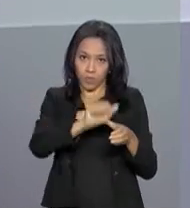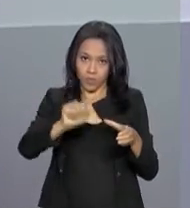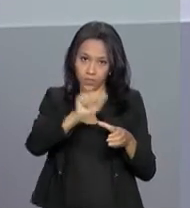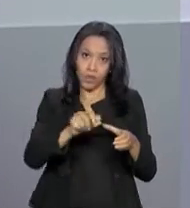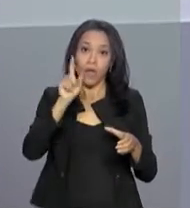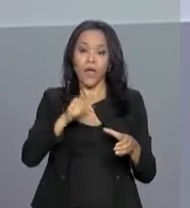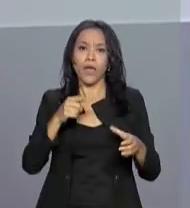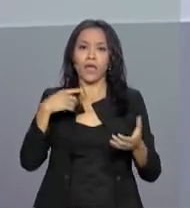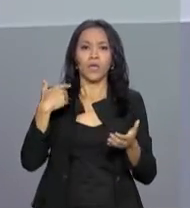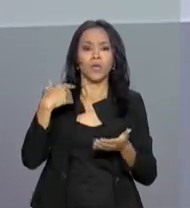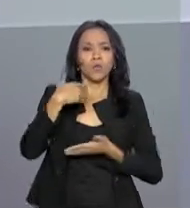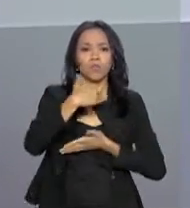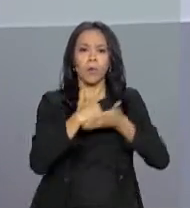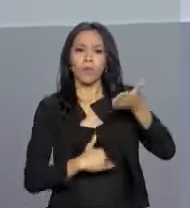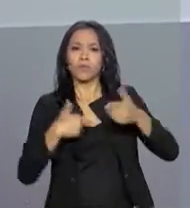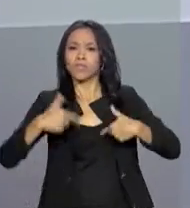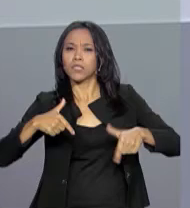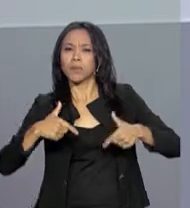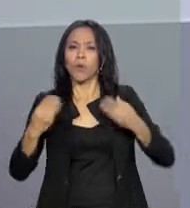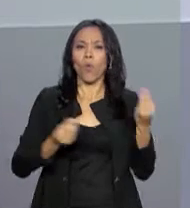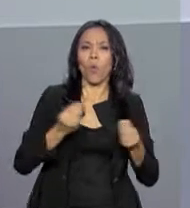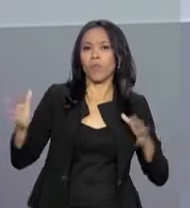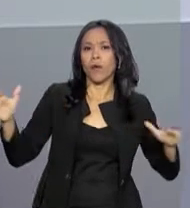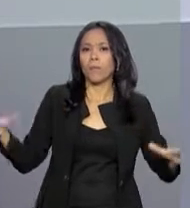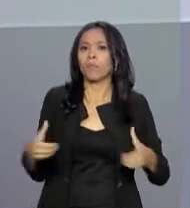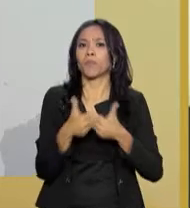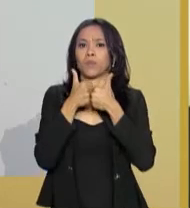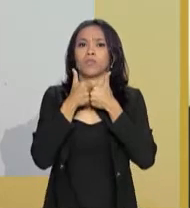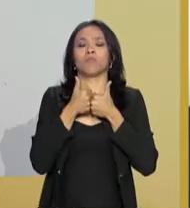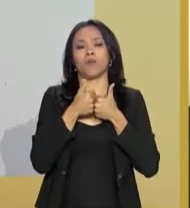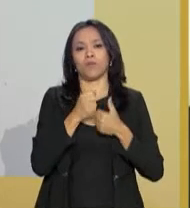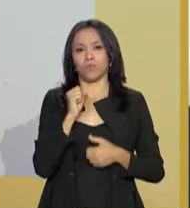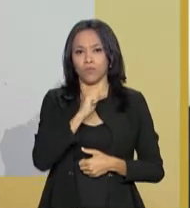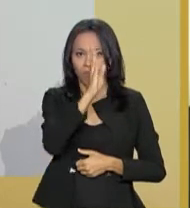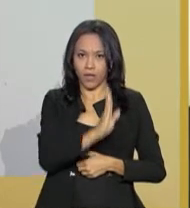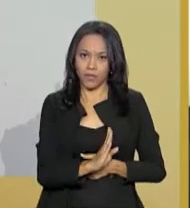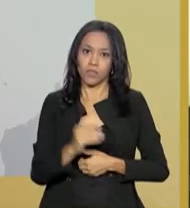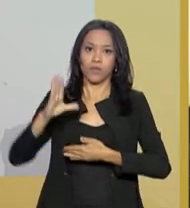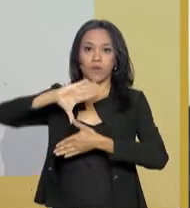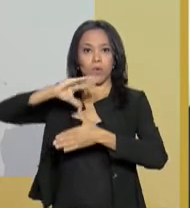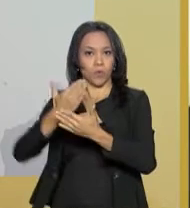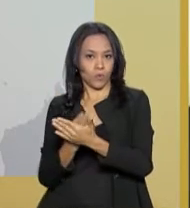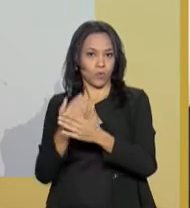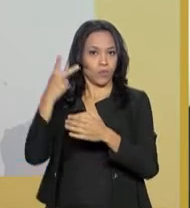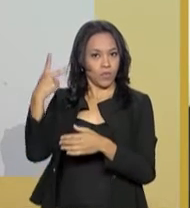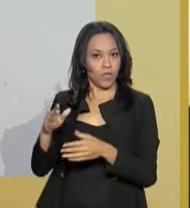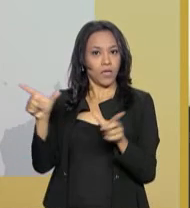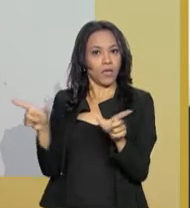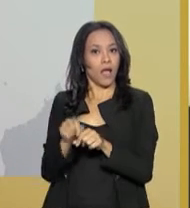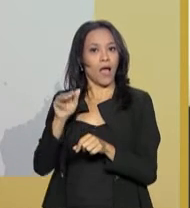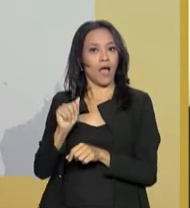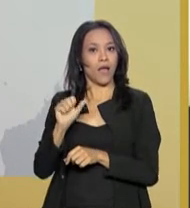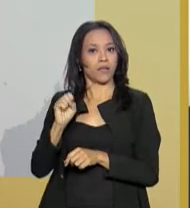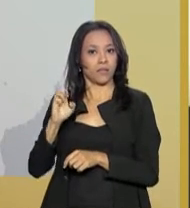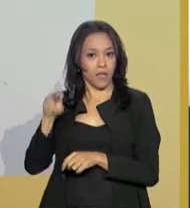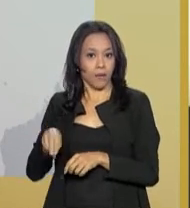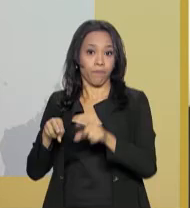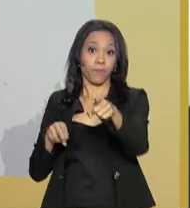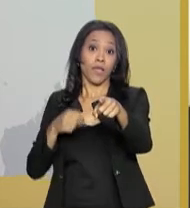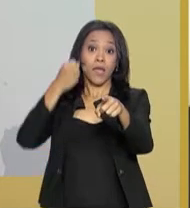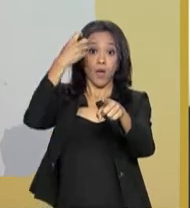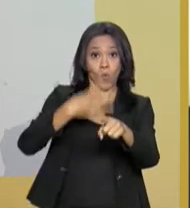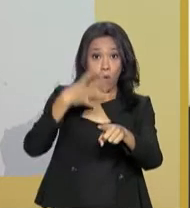para aproximar o Brasil e o Mercosul da ASEAN. Já existe um comércio muito importante, eles são o quarto